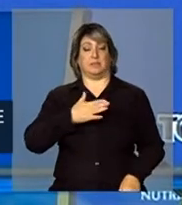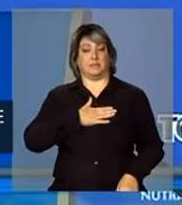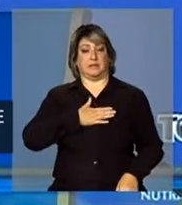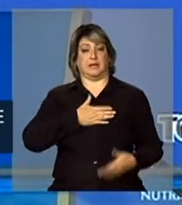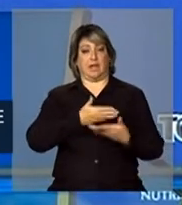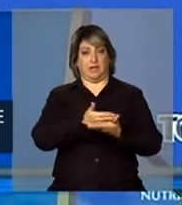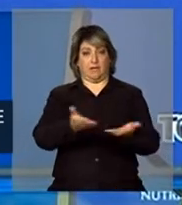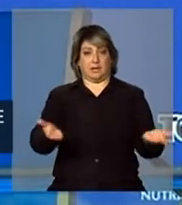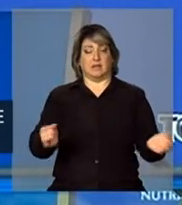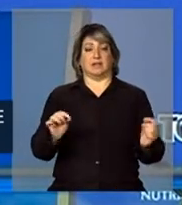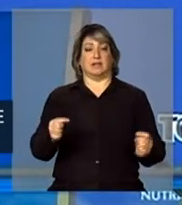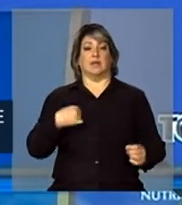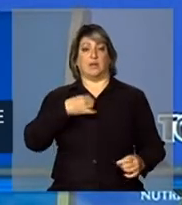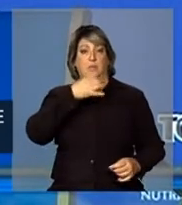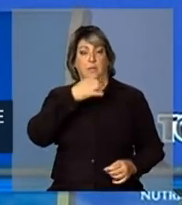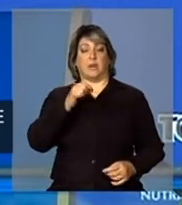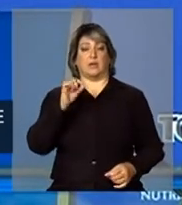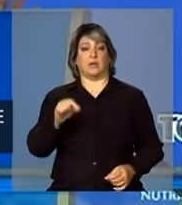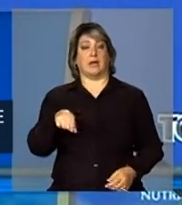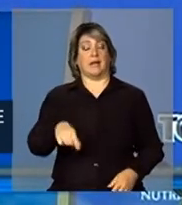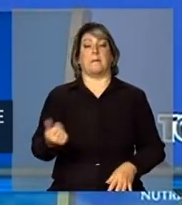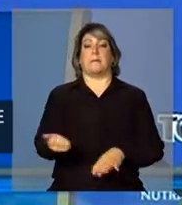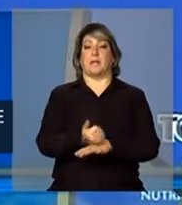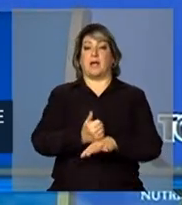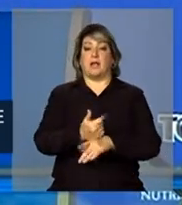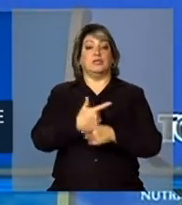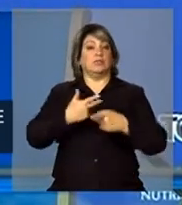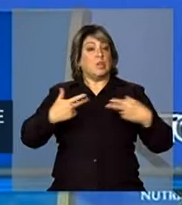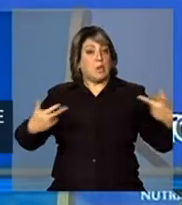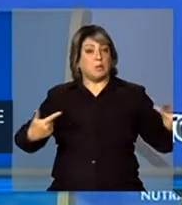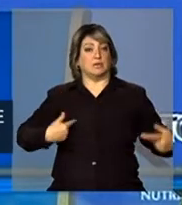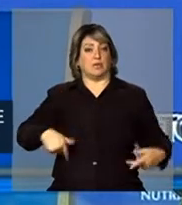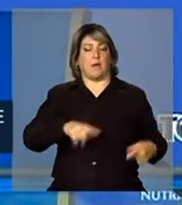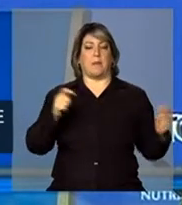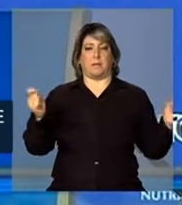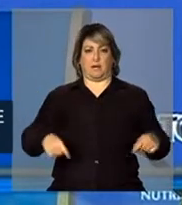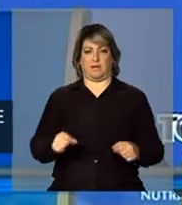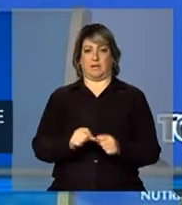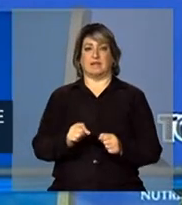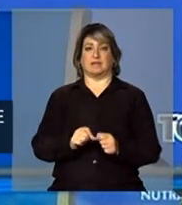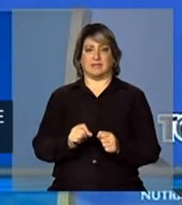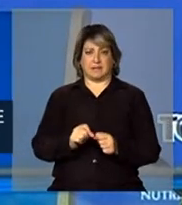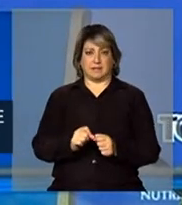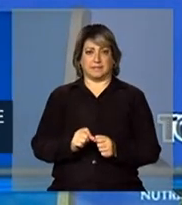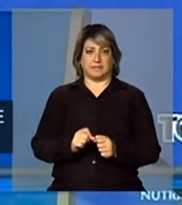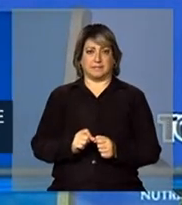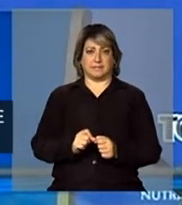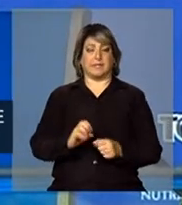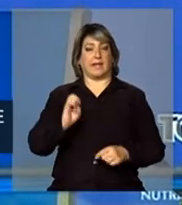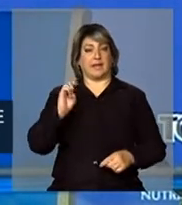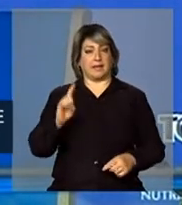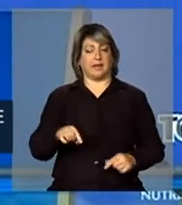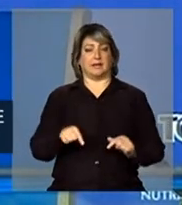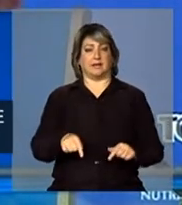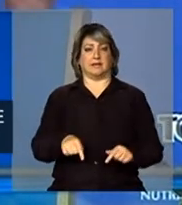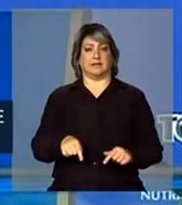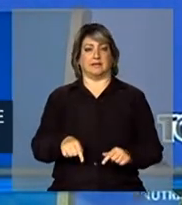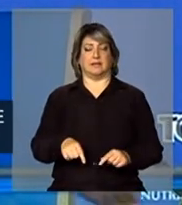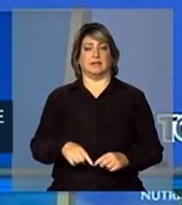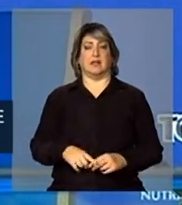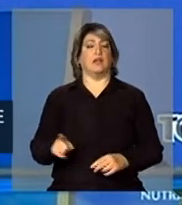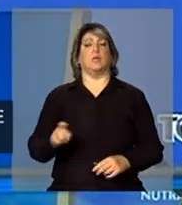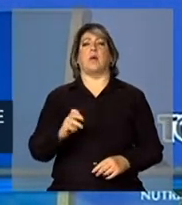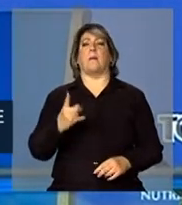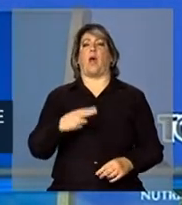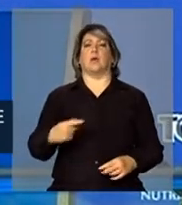aqui, acredito que seria uma das melhores coisas que poderíamos fazer. E não é algo que se